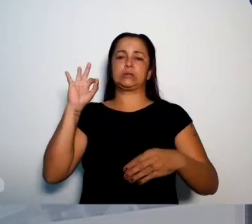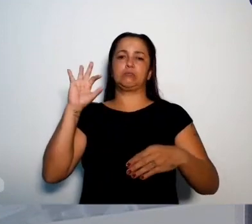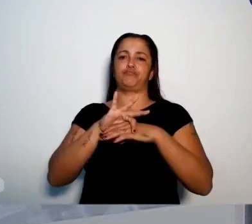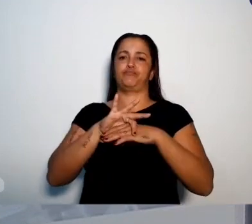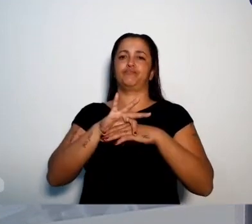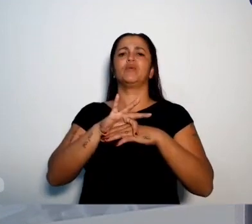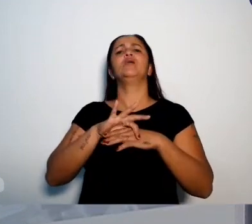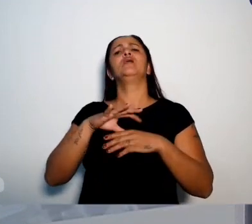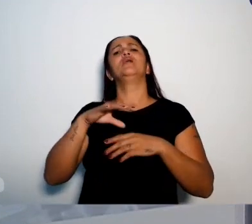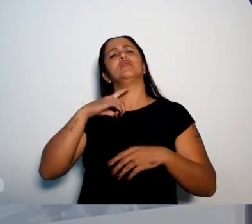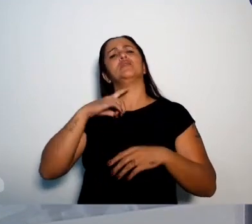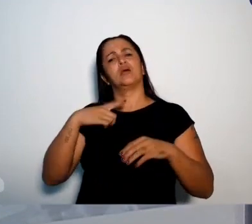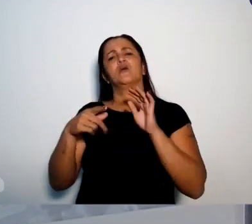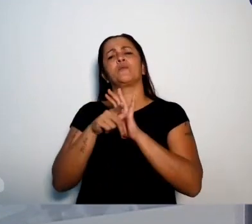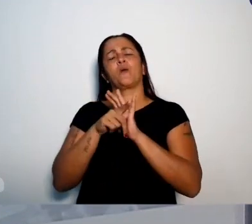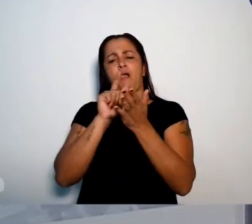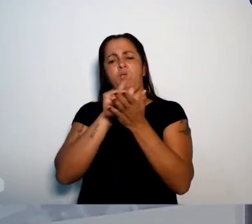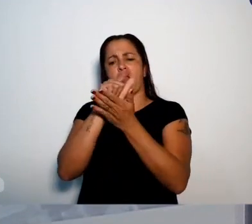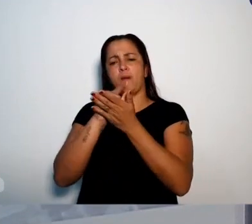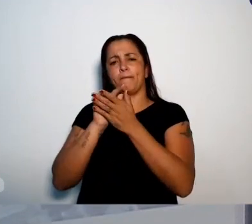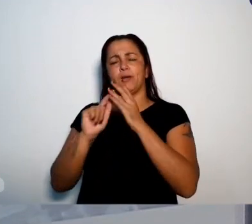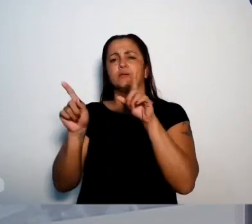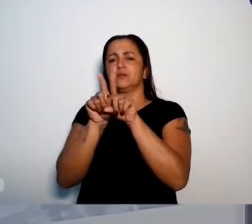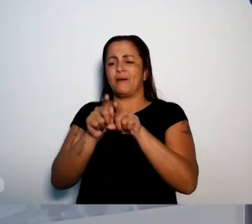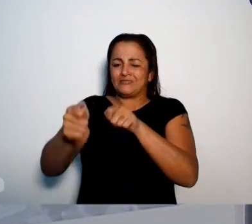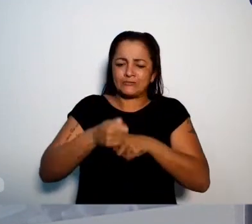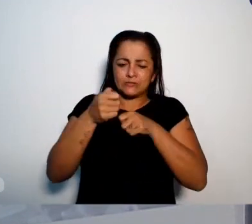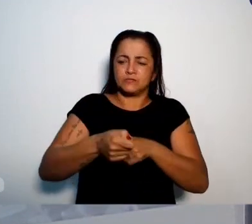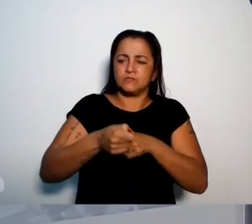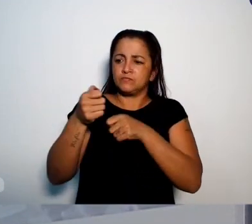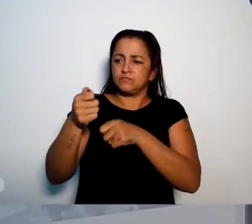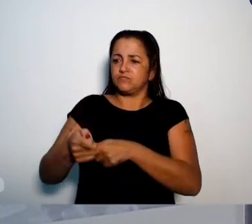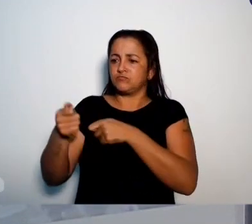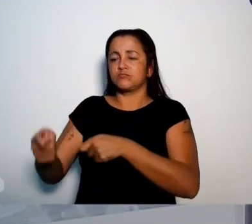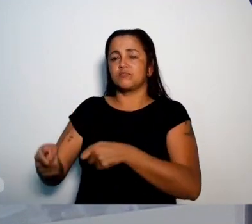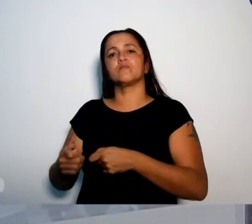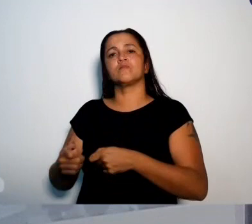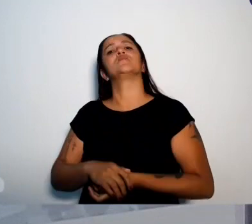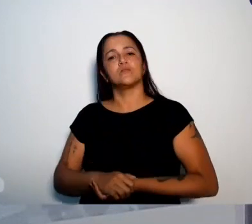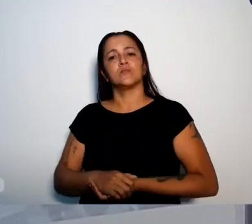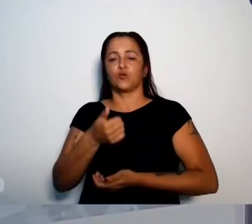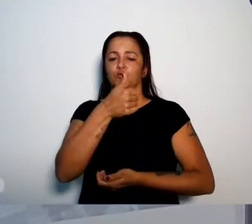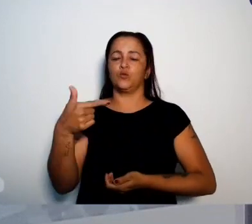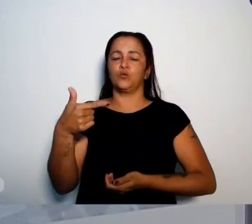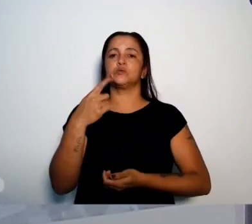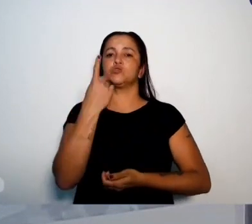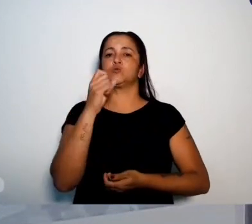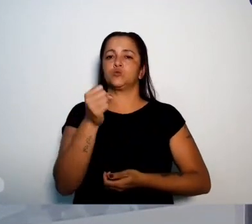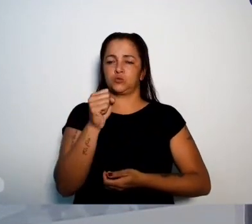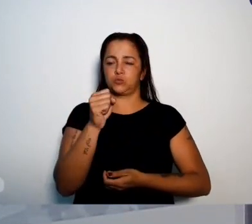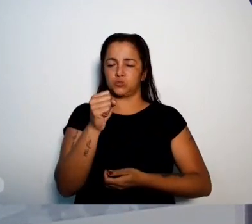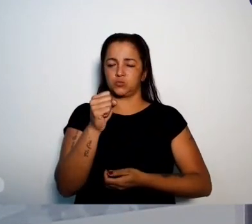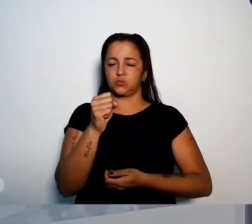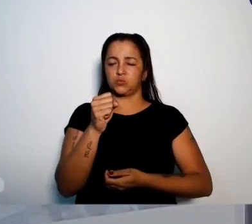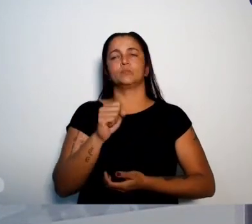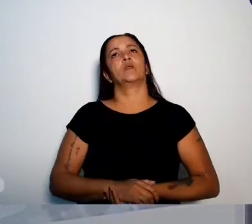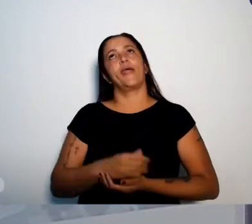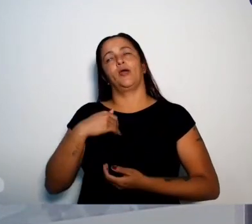área. Outro requerimento é o 1218. 1218, eu solicitei um